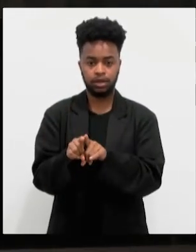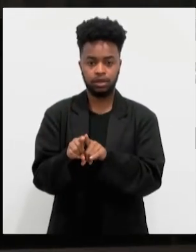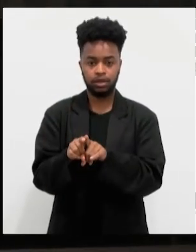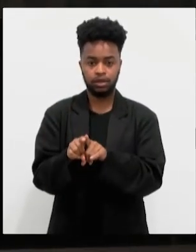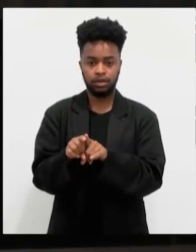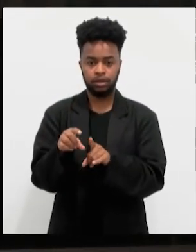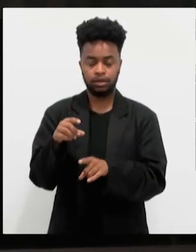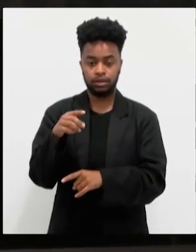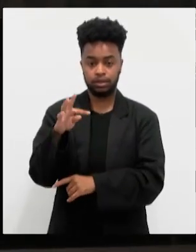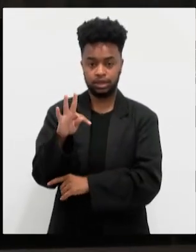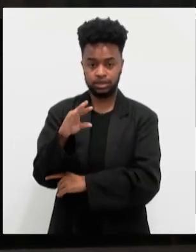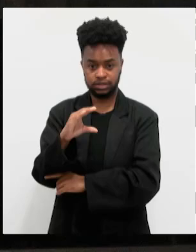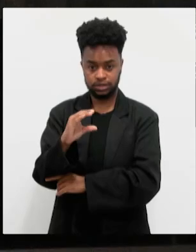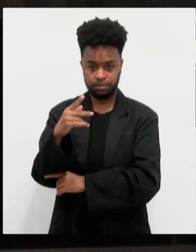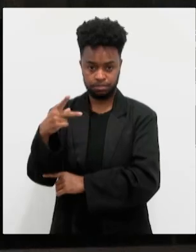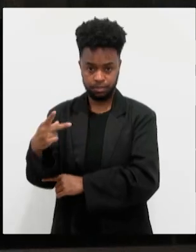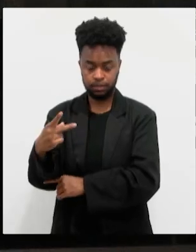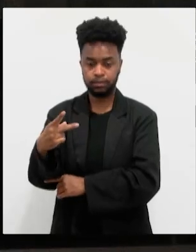Puro, é do PCC.